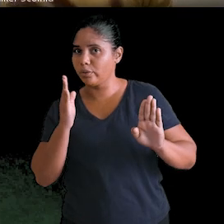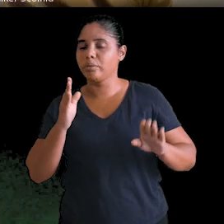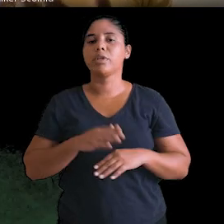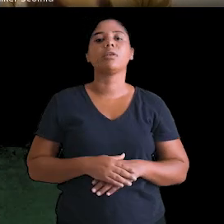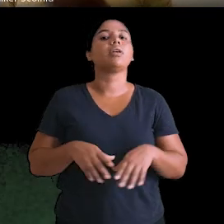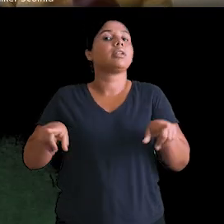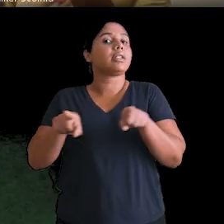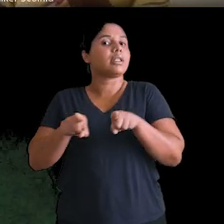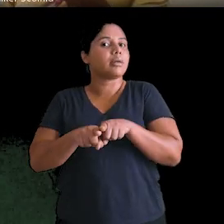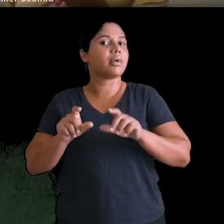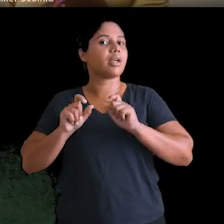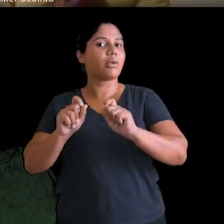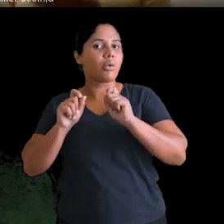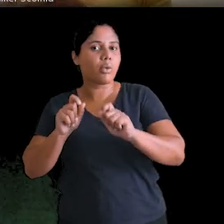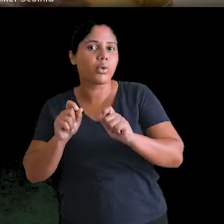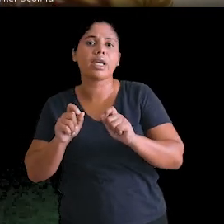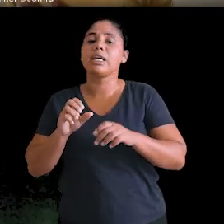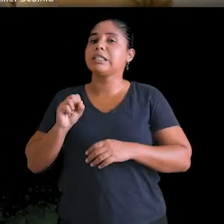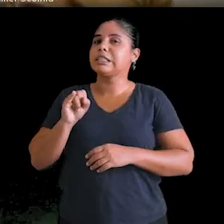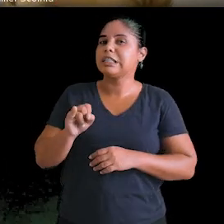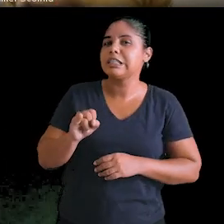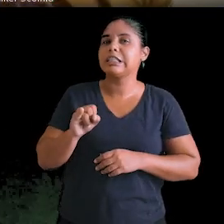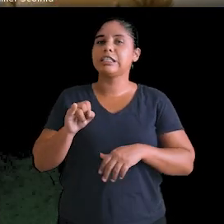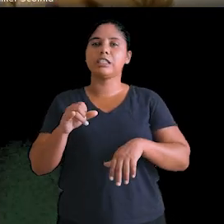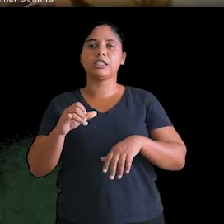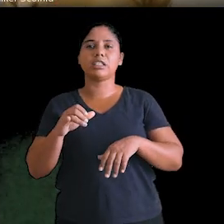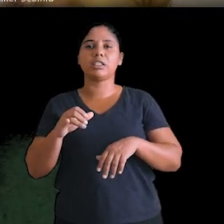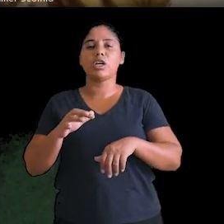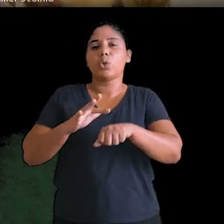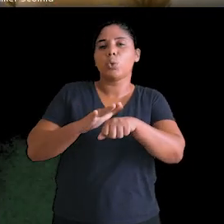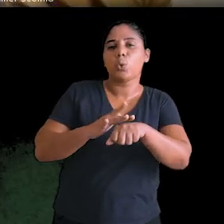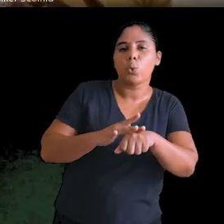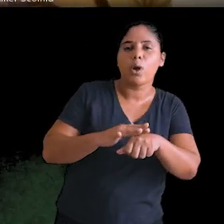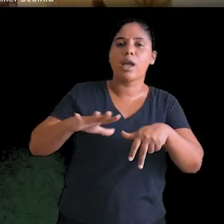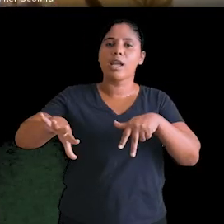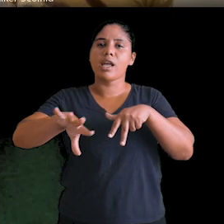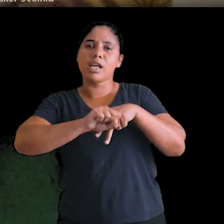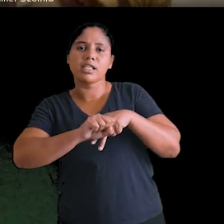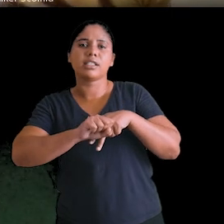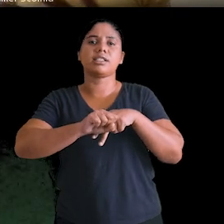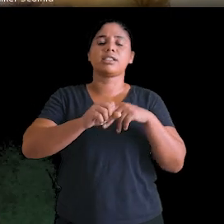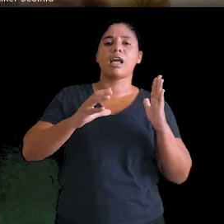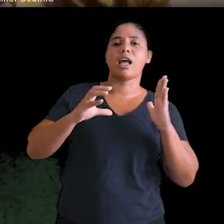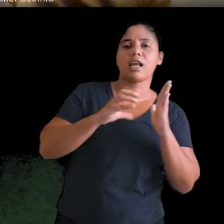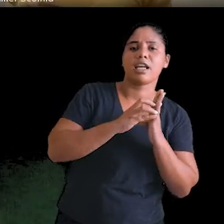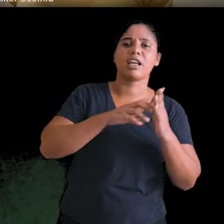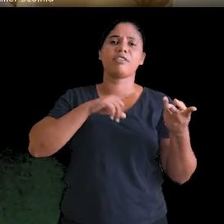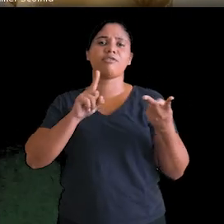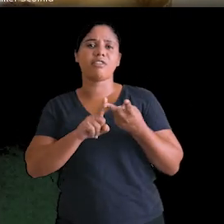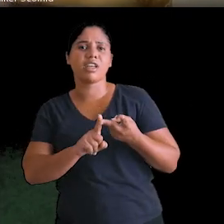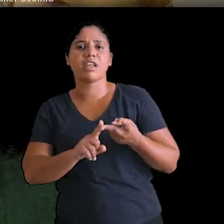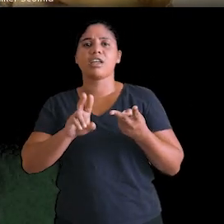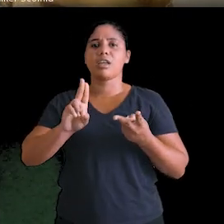Para identificar, verificar a presença de infecções como HIV, sífilis, hepatite B, toxoplasmose, rubéola, dentre